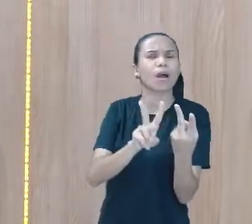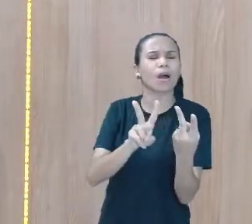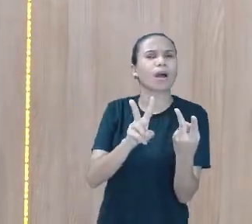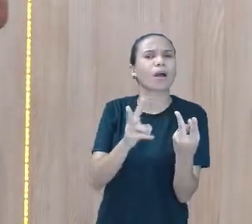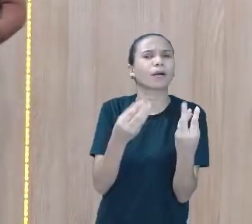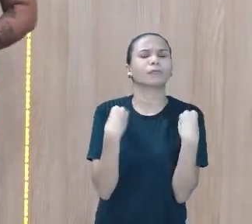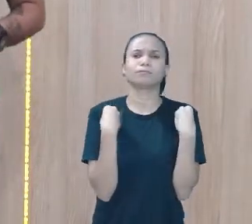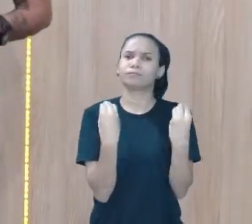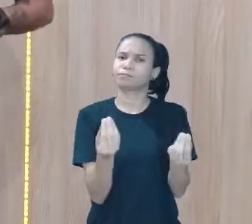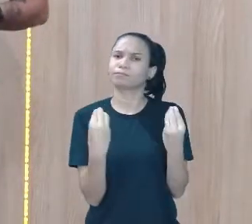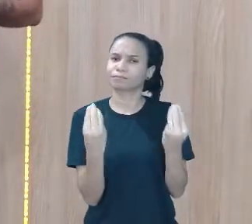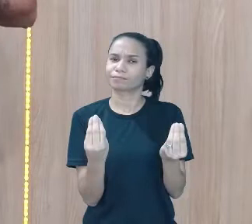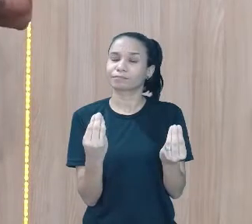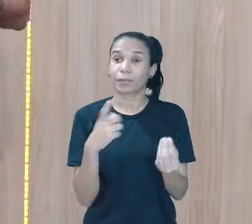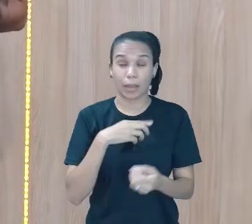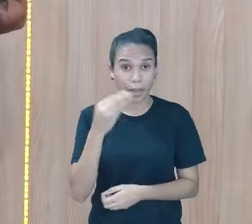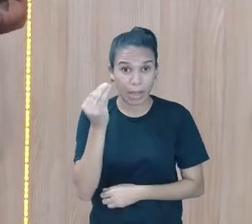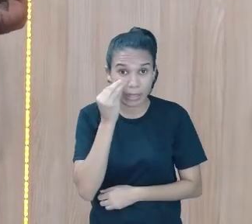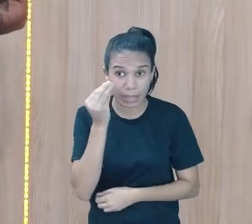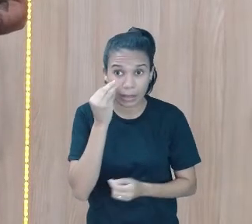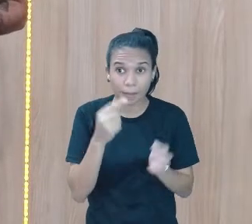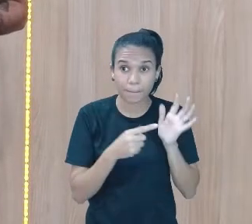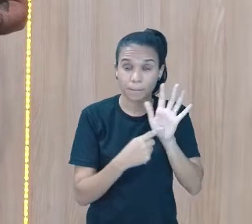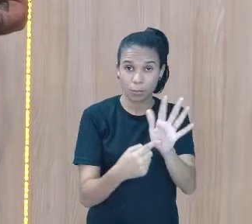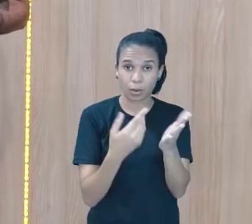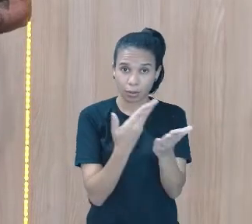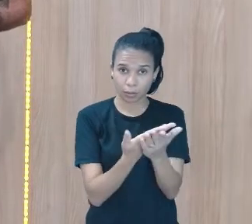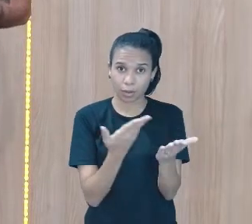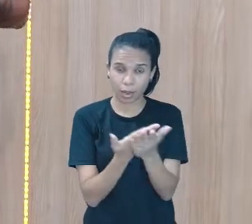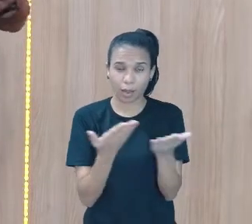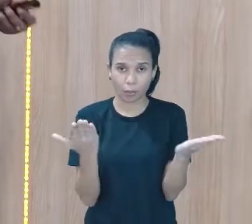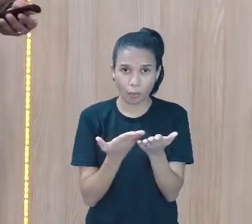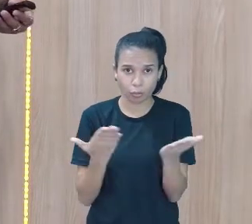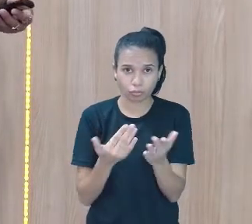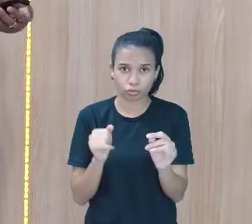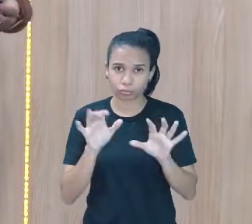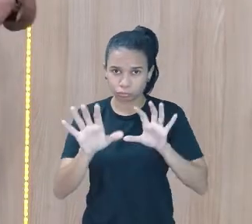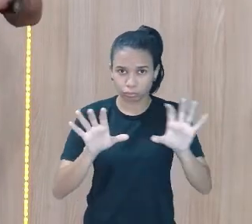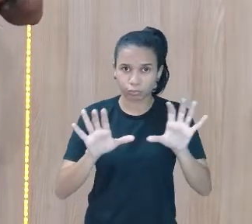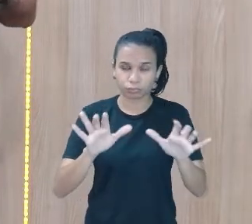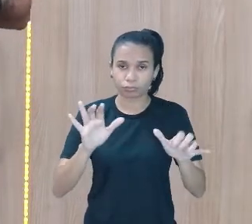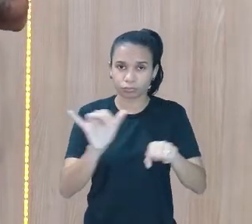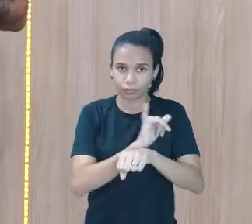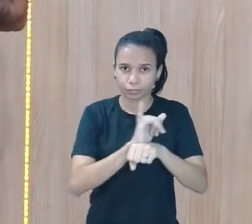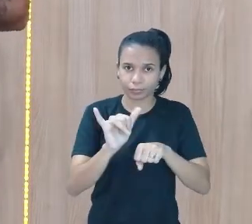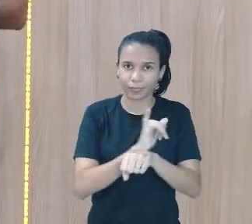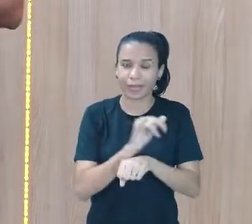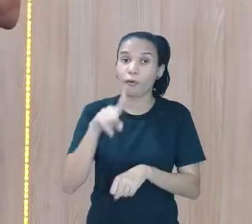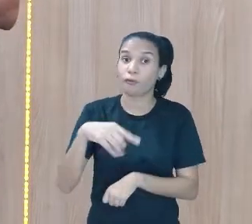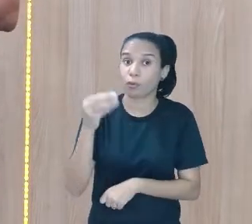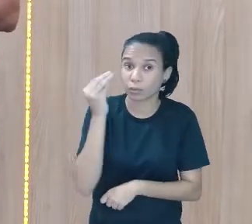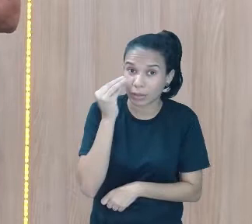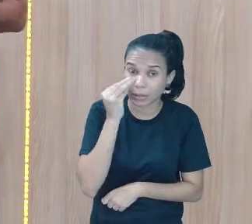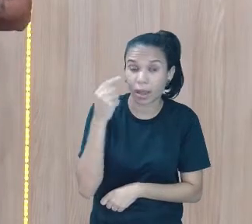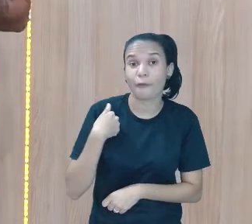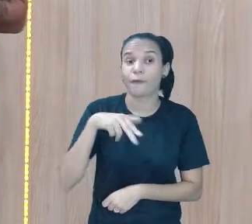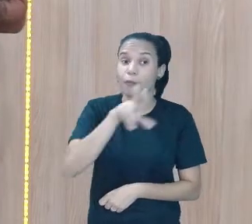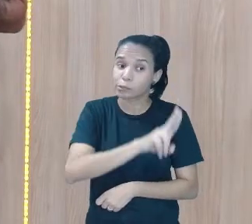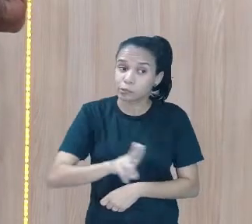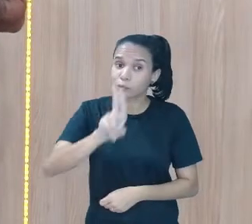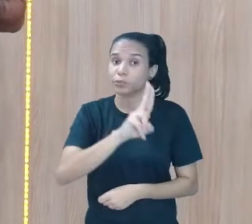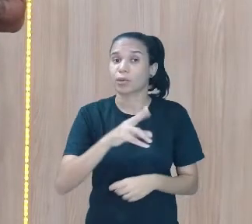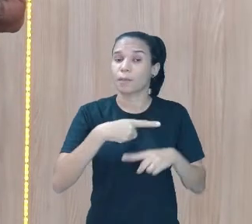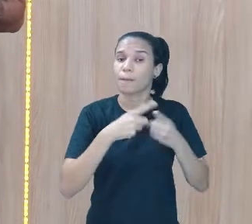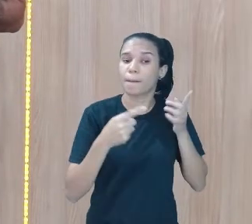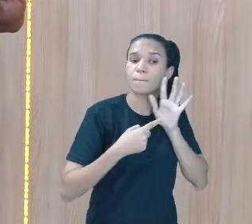número decimal. Eu vou tentar contemplar nessa aula essas duas maneiras. Quando eu digo tentar, é que eu vou usá-la, mas eu vou